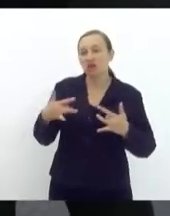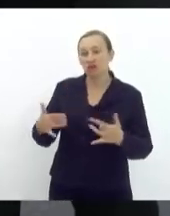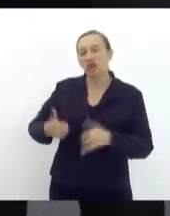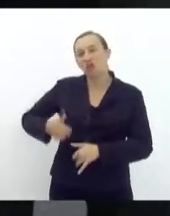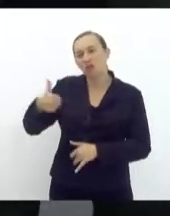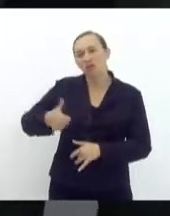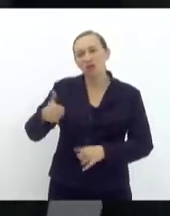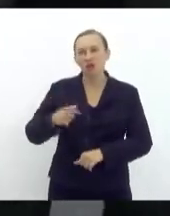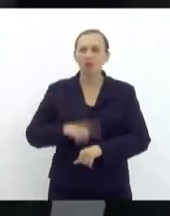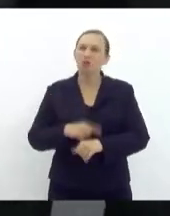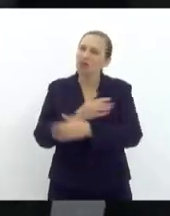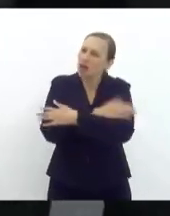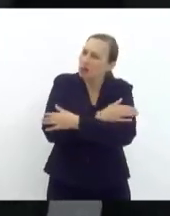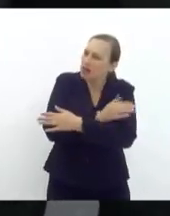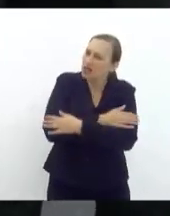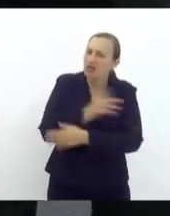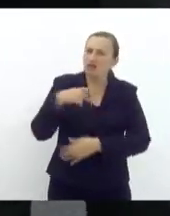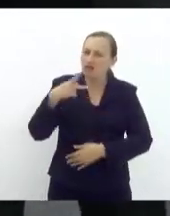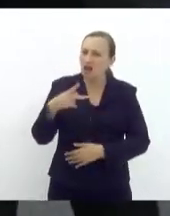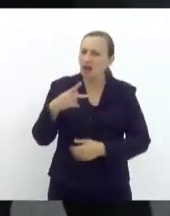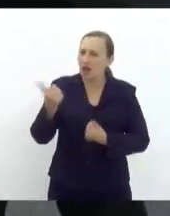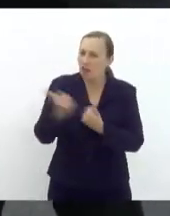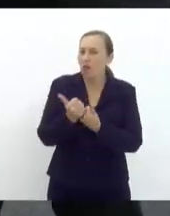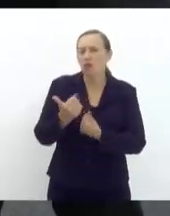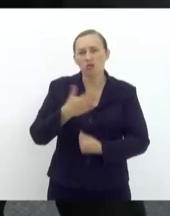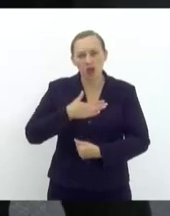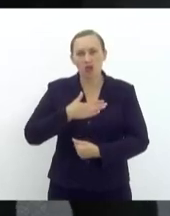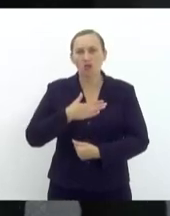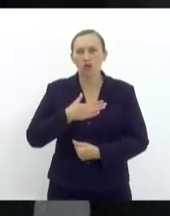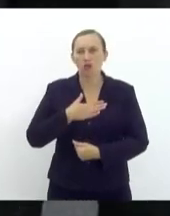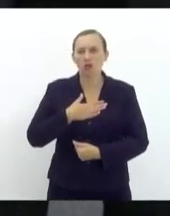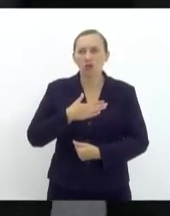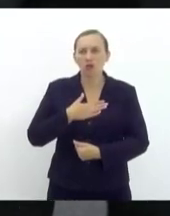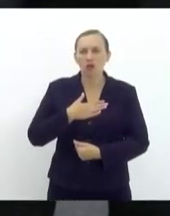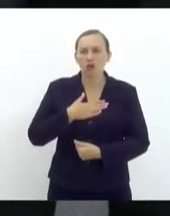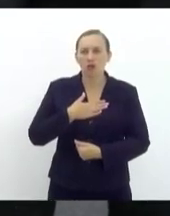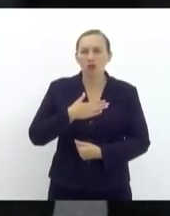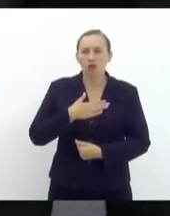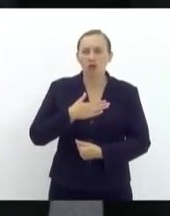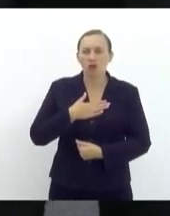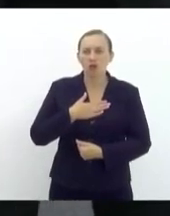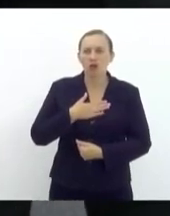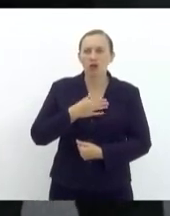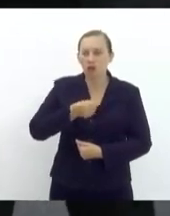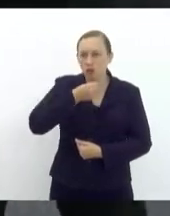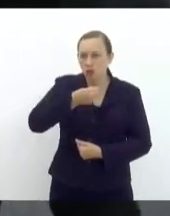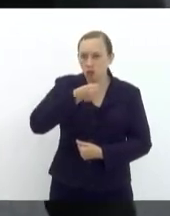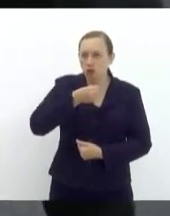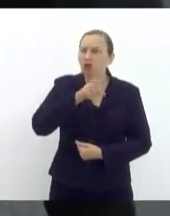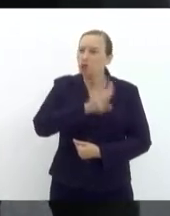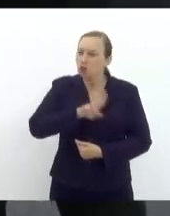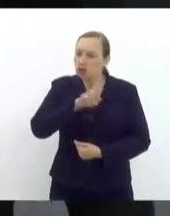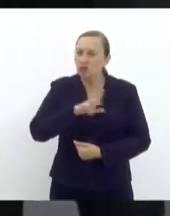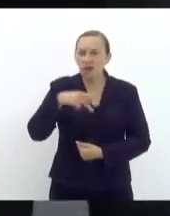no primeiro momento de te abracei e falei tia Ju conta comigo né Esse microfone é utilizado para dizer que das outras